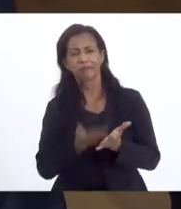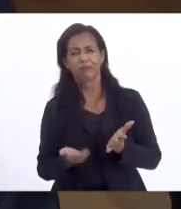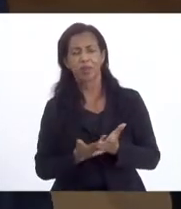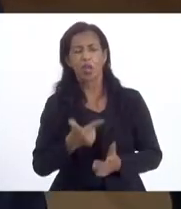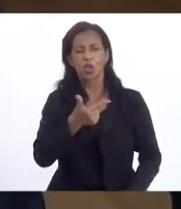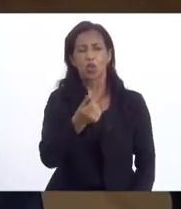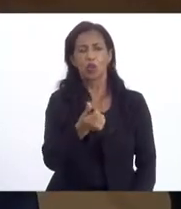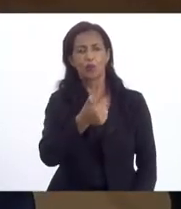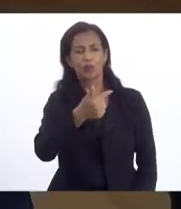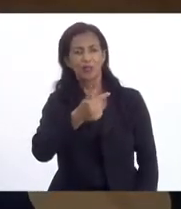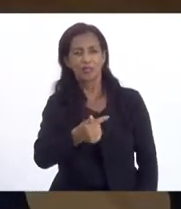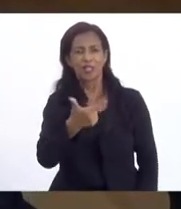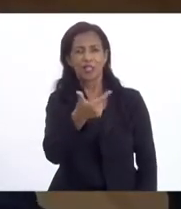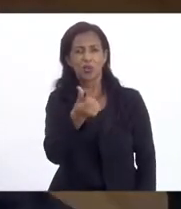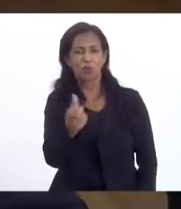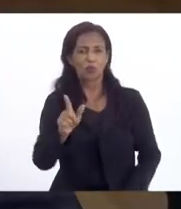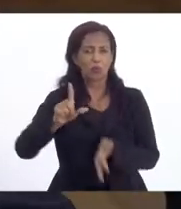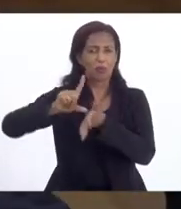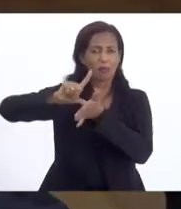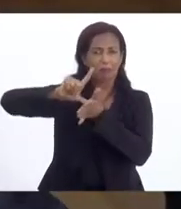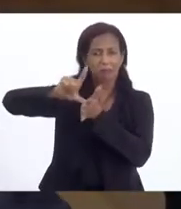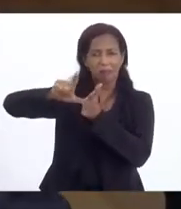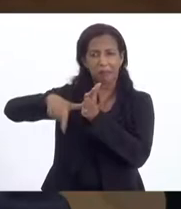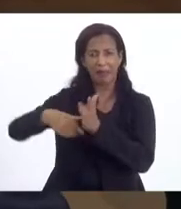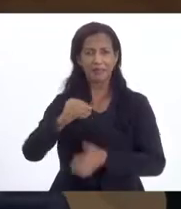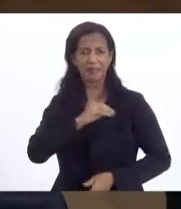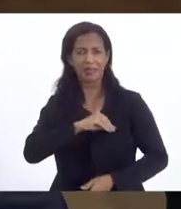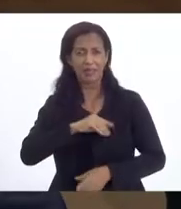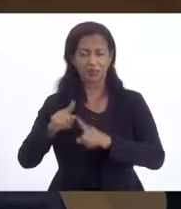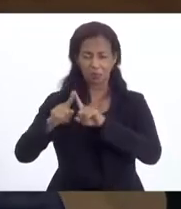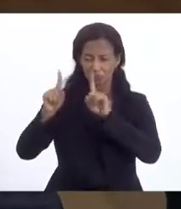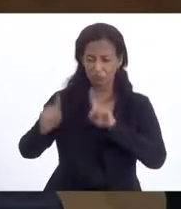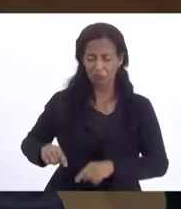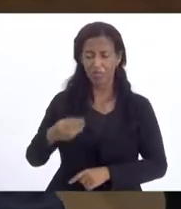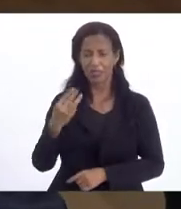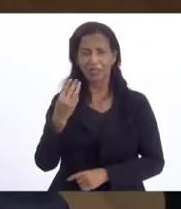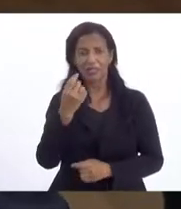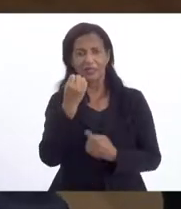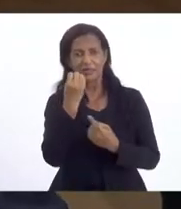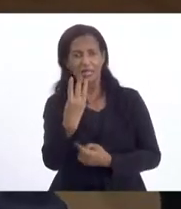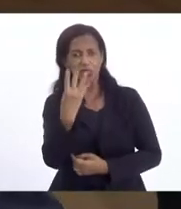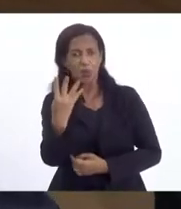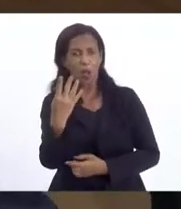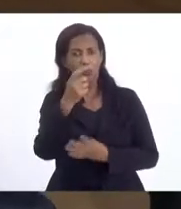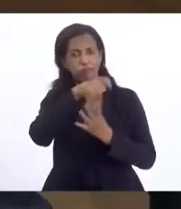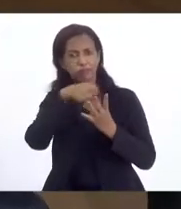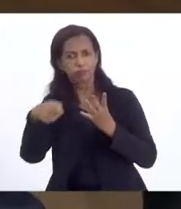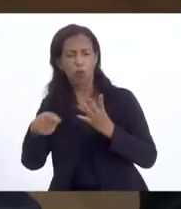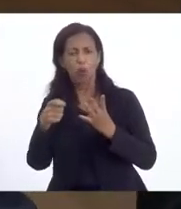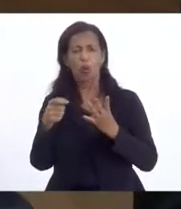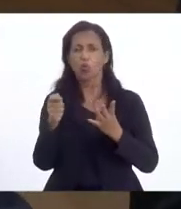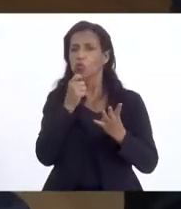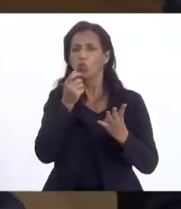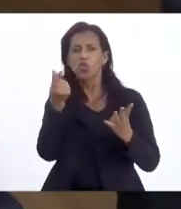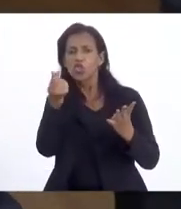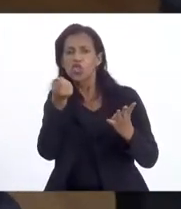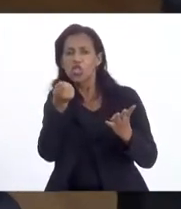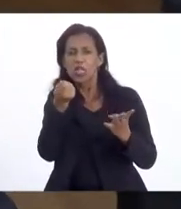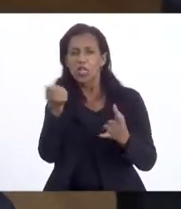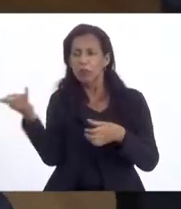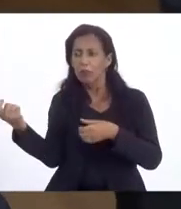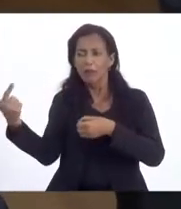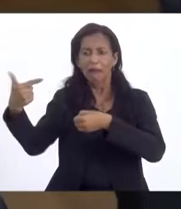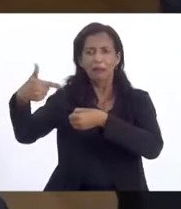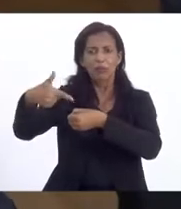18, atrasando, né, os salários dos servidores, 3, 4 meses. Não tinha dinheiro para botar